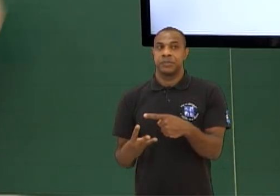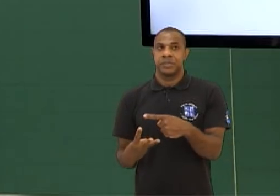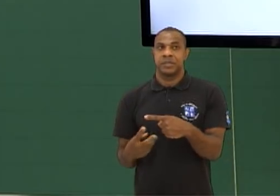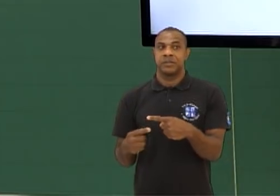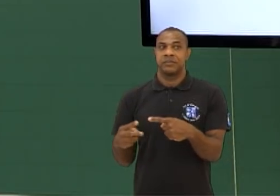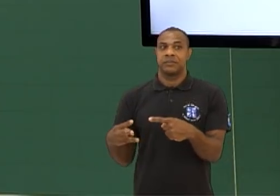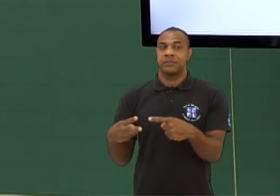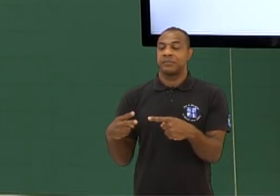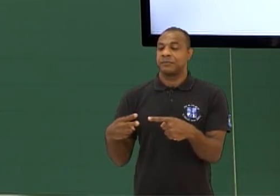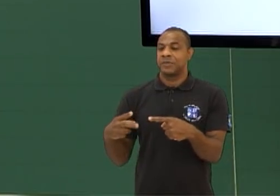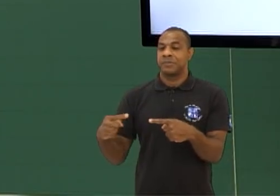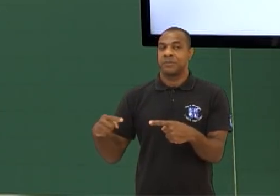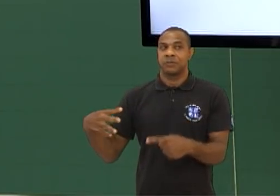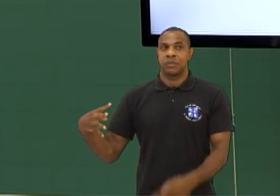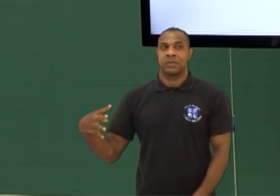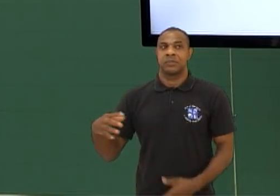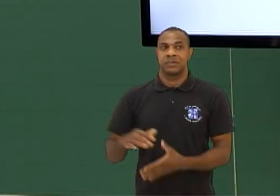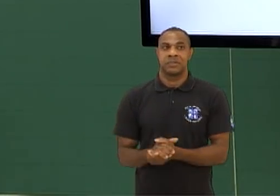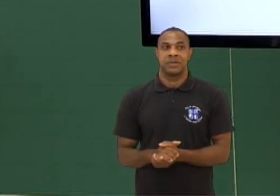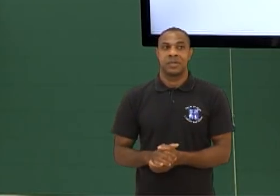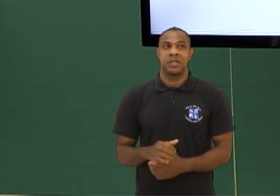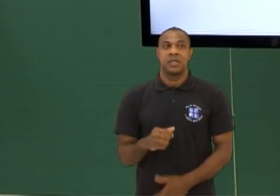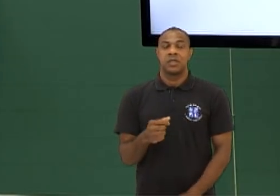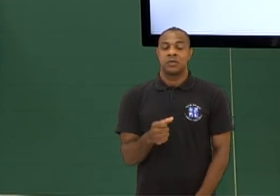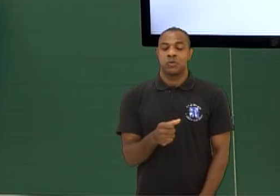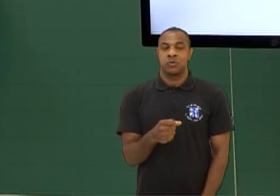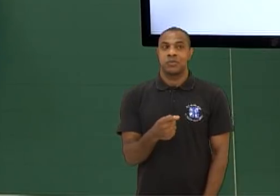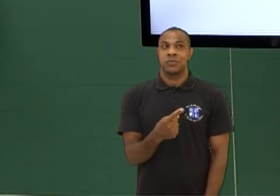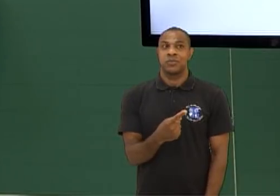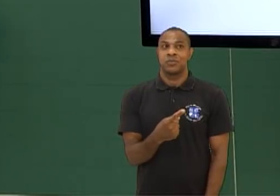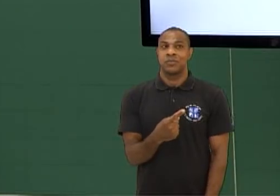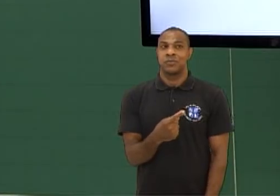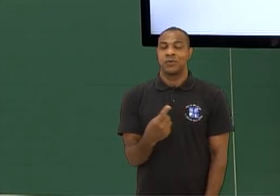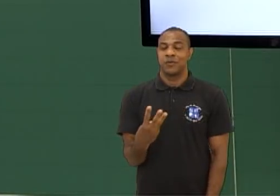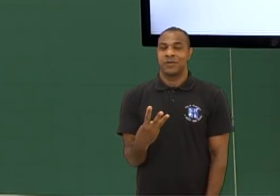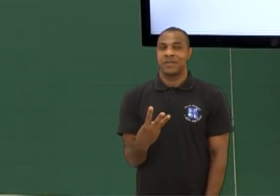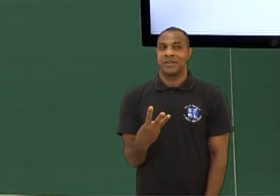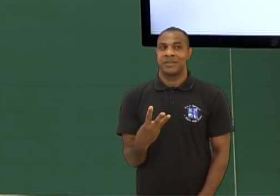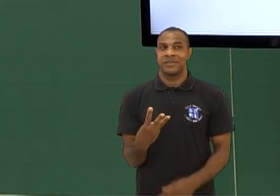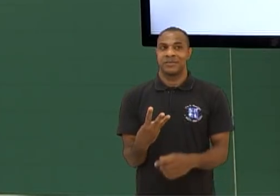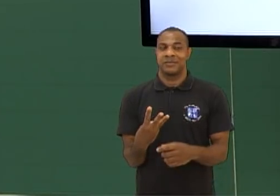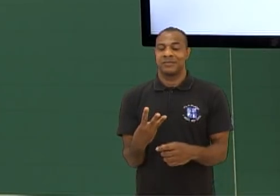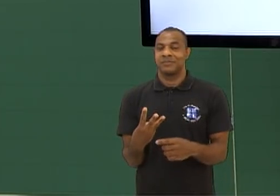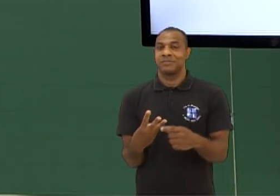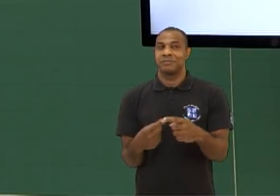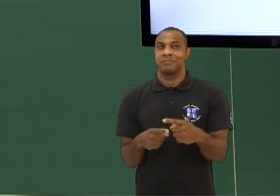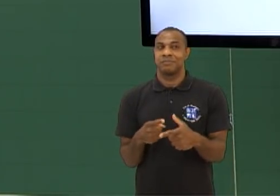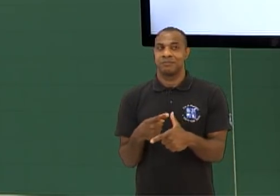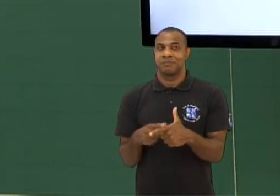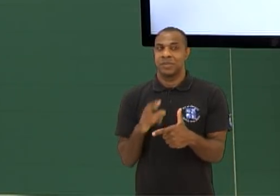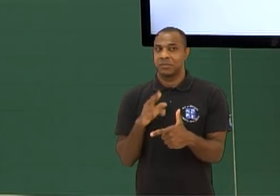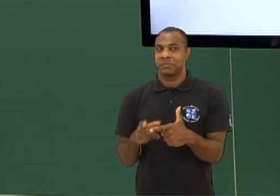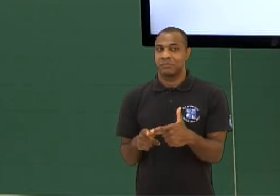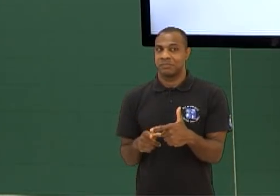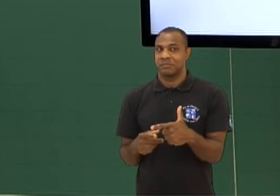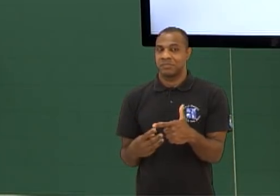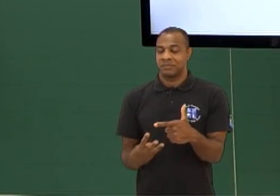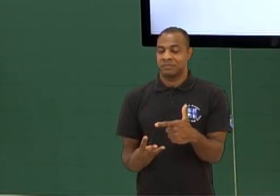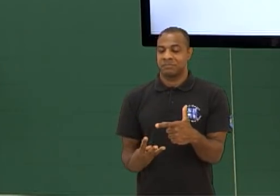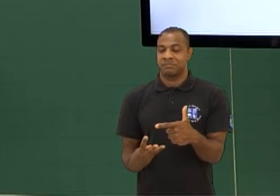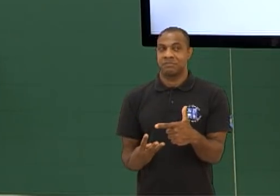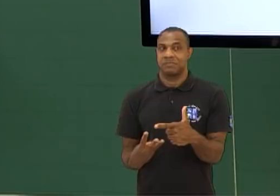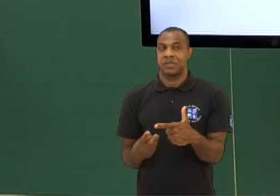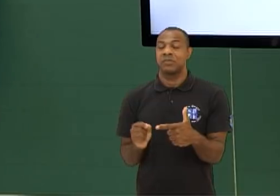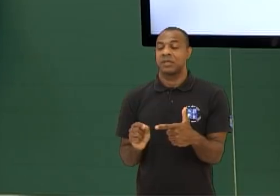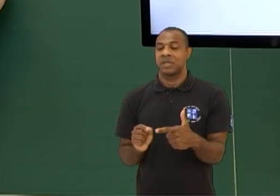4. 12 dividido por 3, 4. Tá certo? Não, né? Menos dividido